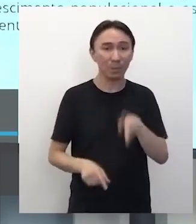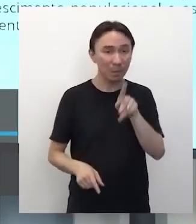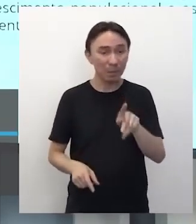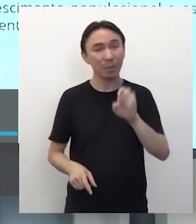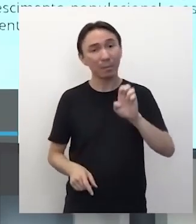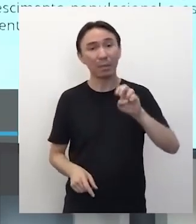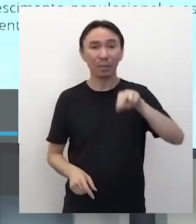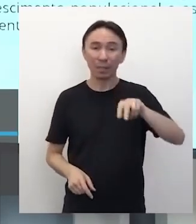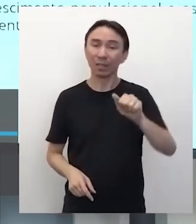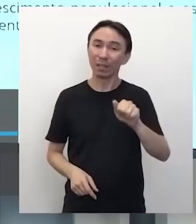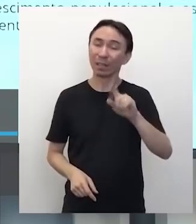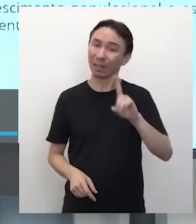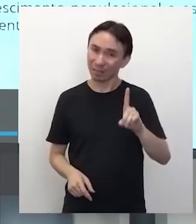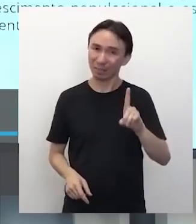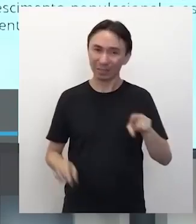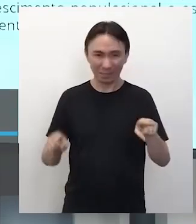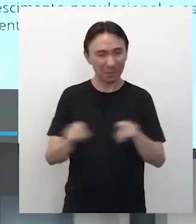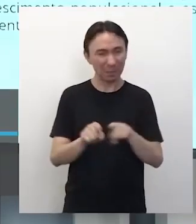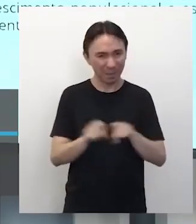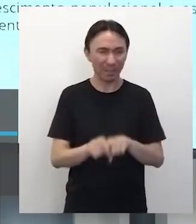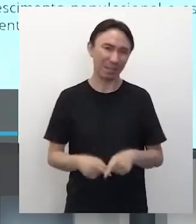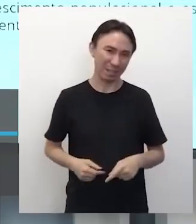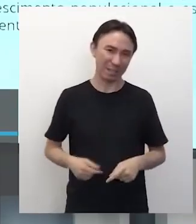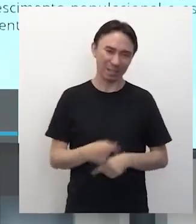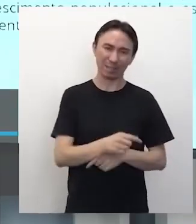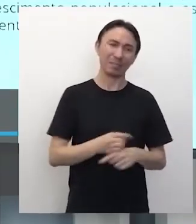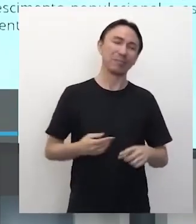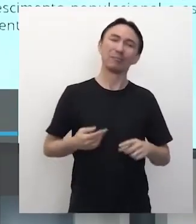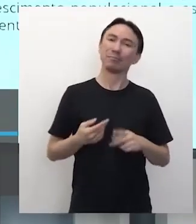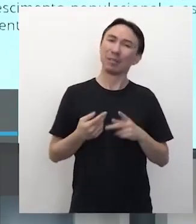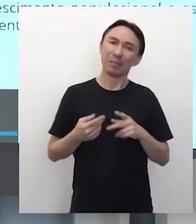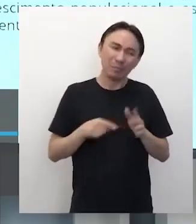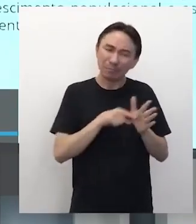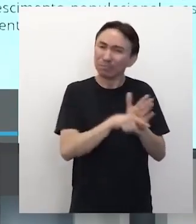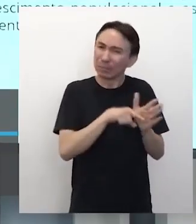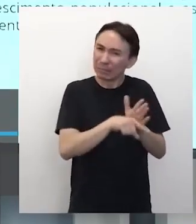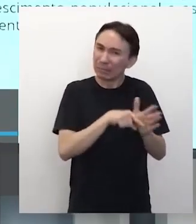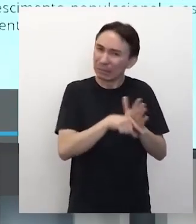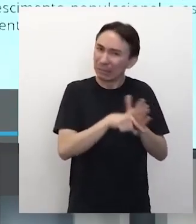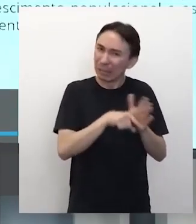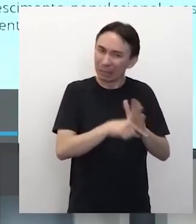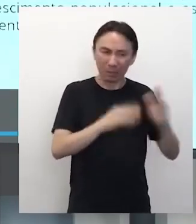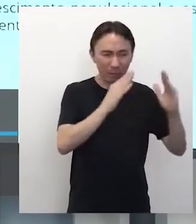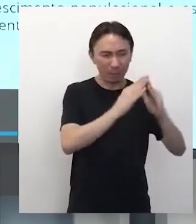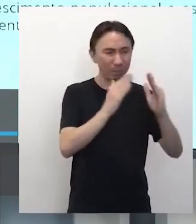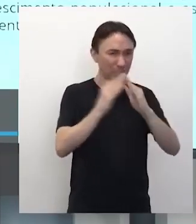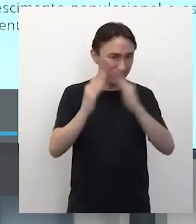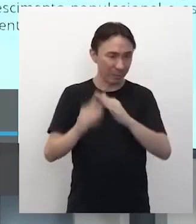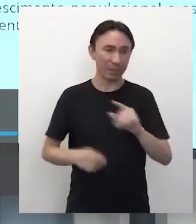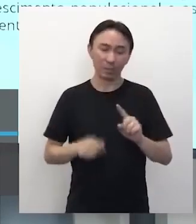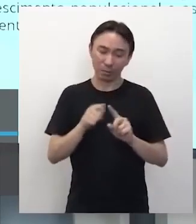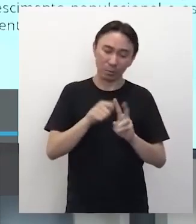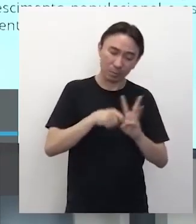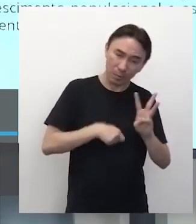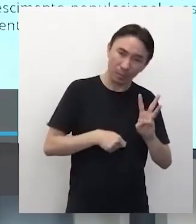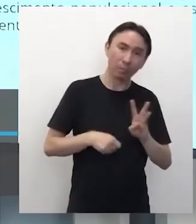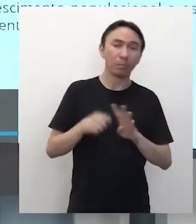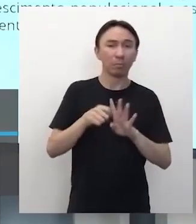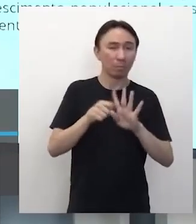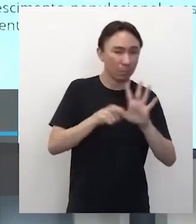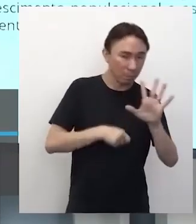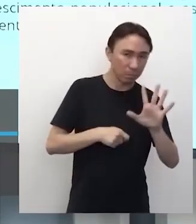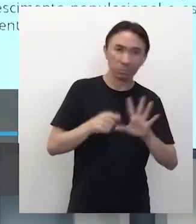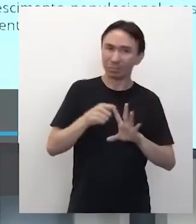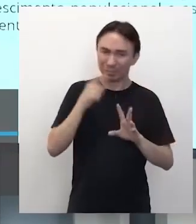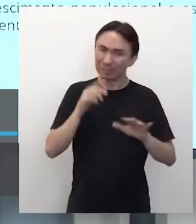pesquisa nacional domiciliar que é feita trimestralmente, semestralmente, quadrimestralmente, dependendo do assunto tratado.